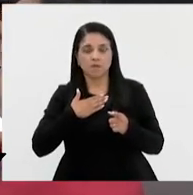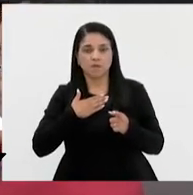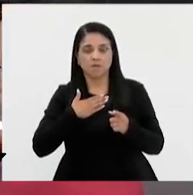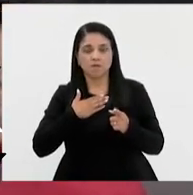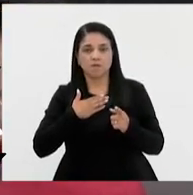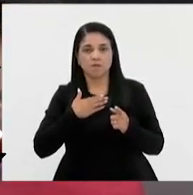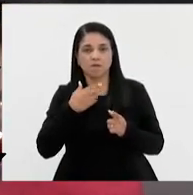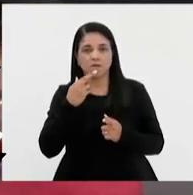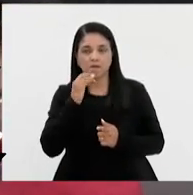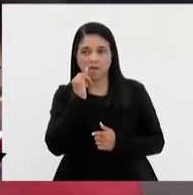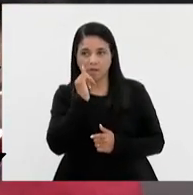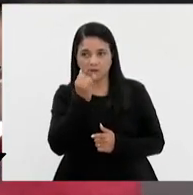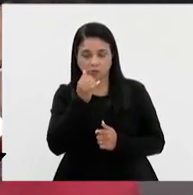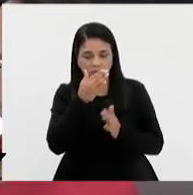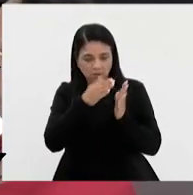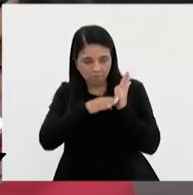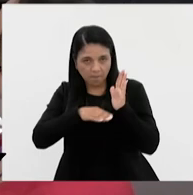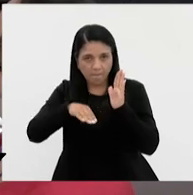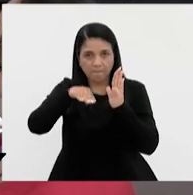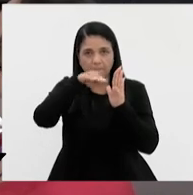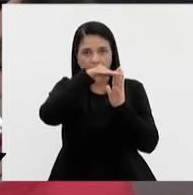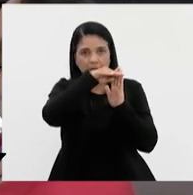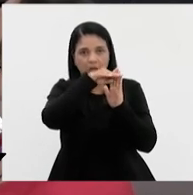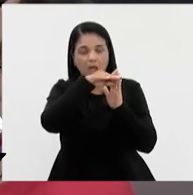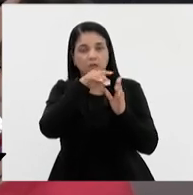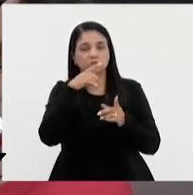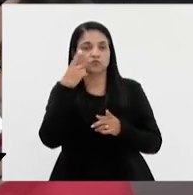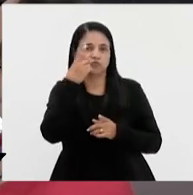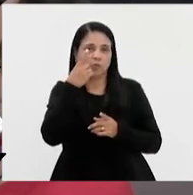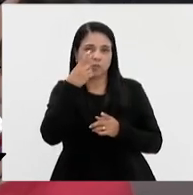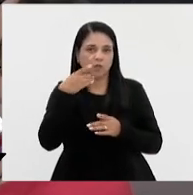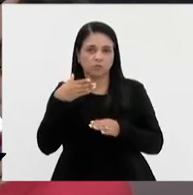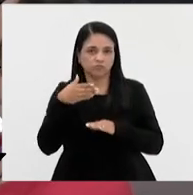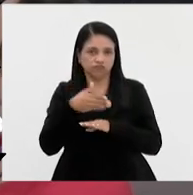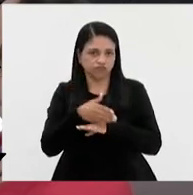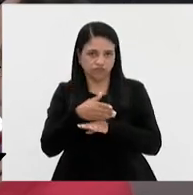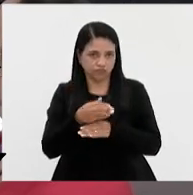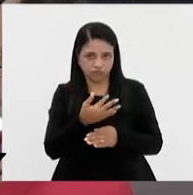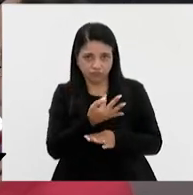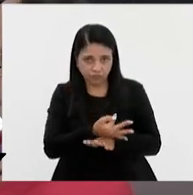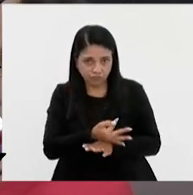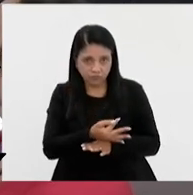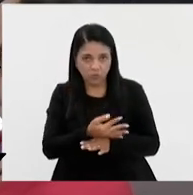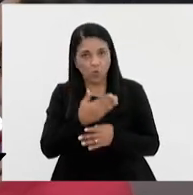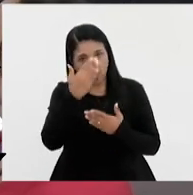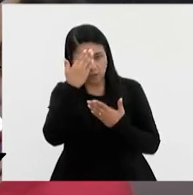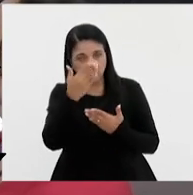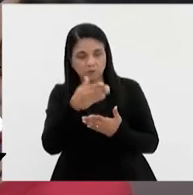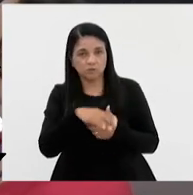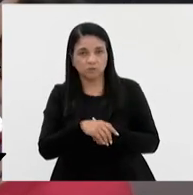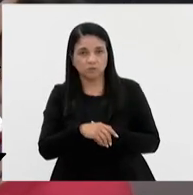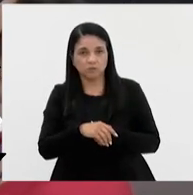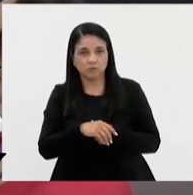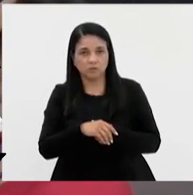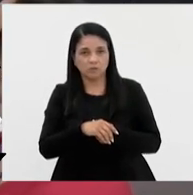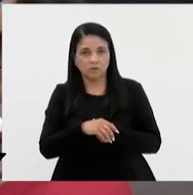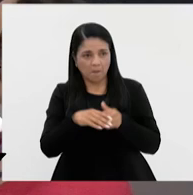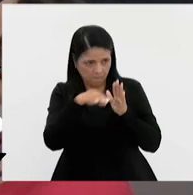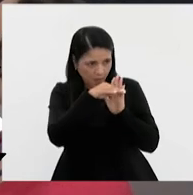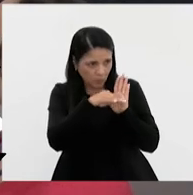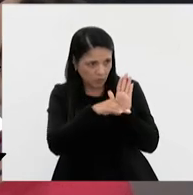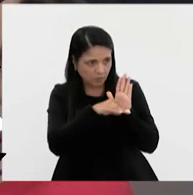relatoria na frente dos deputados que não estiverem presentes, eu agradeço. Na próxima pauta? É.